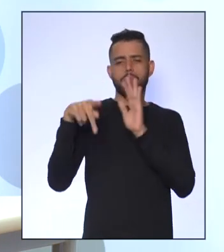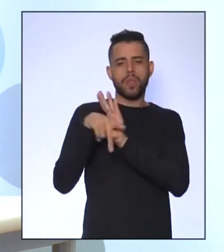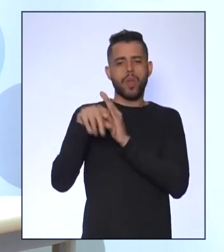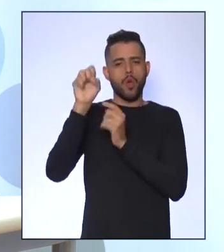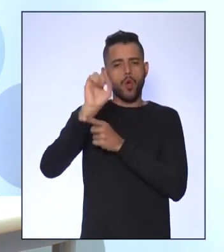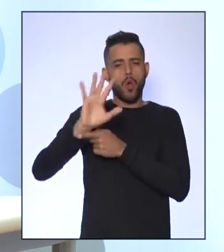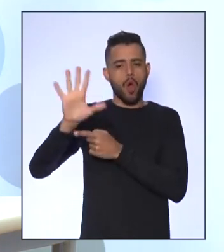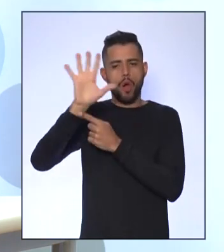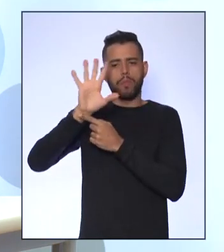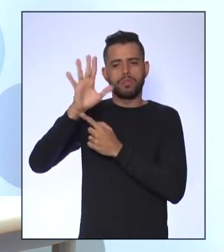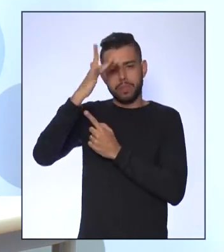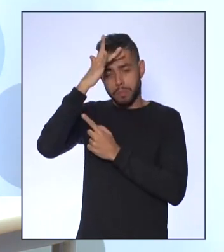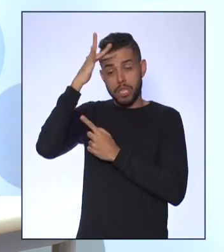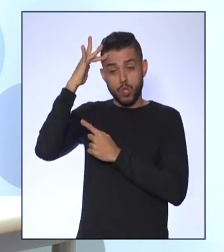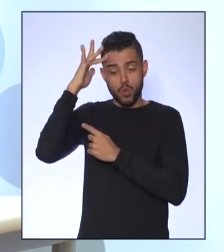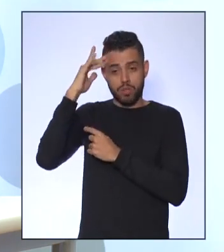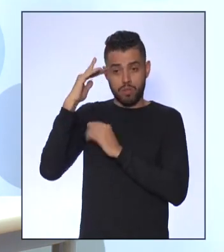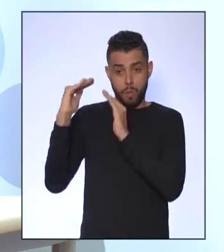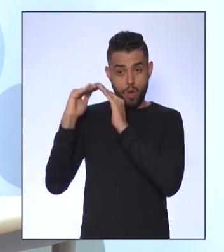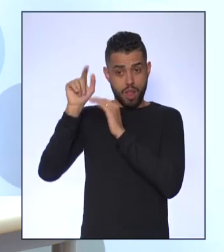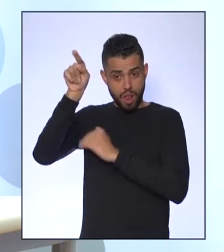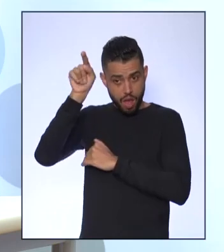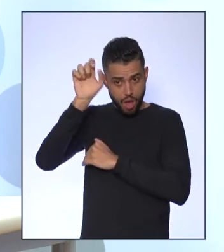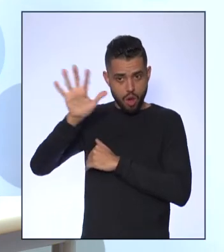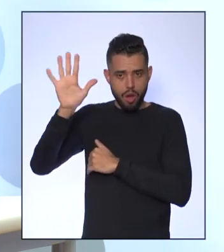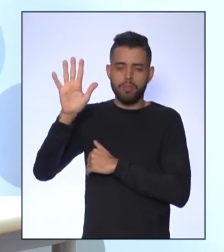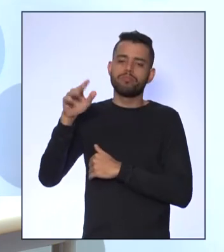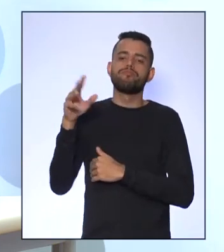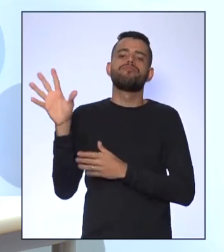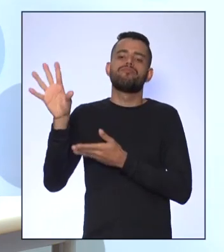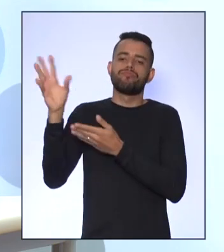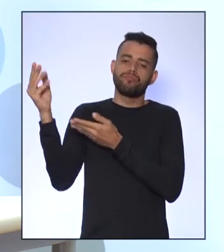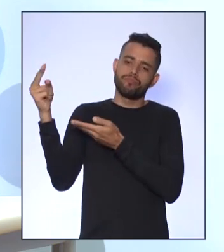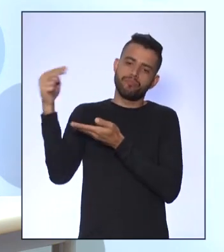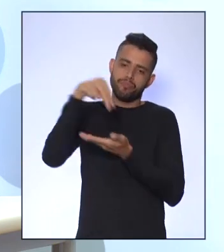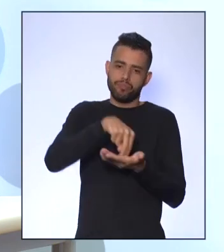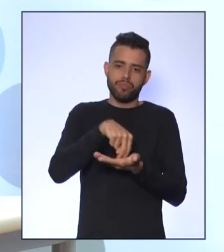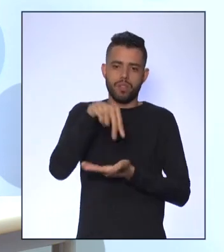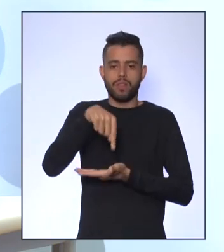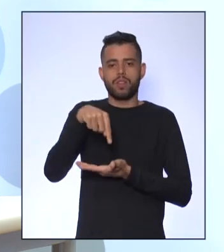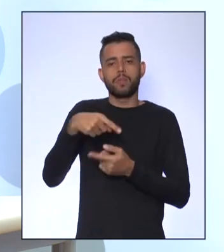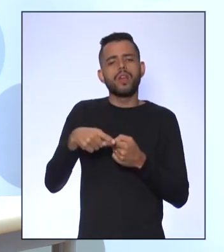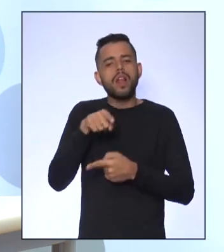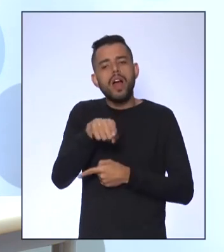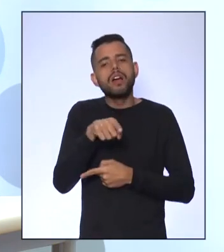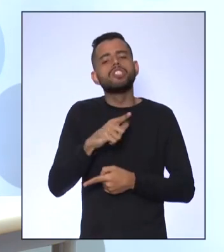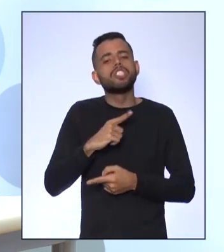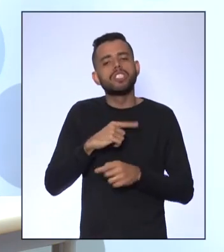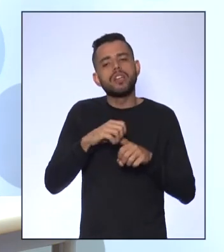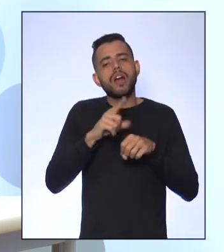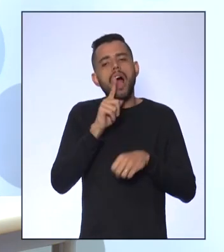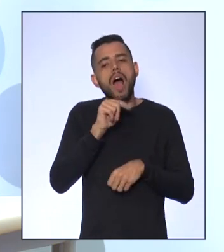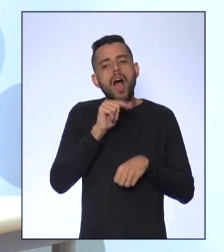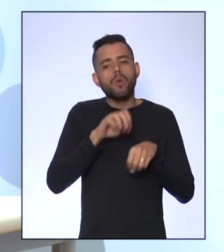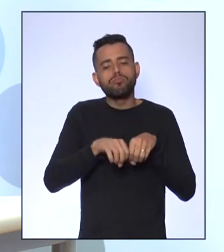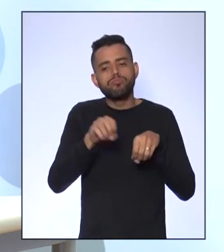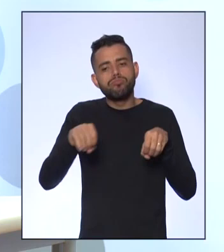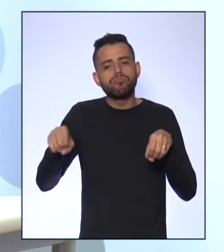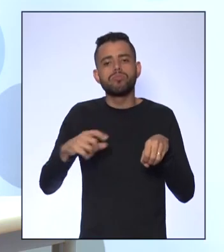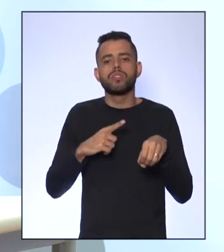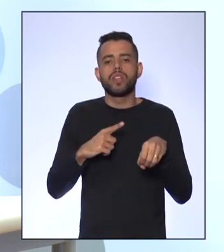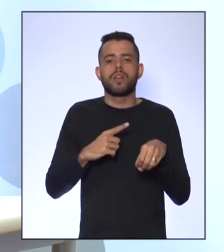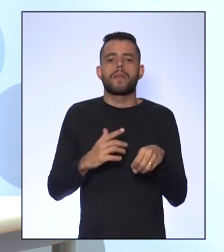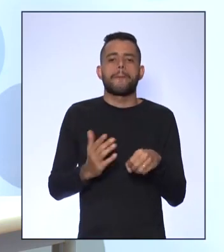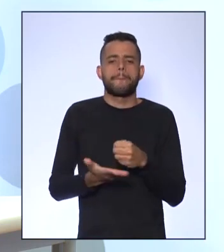você pode encontrar a Europa nesse bairro. Por quê? Porque já tinha um começo de saneamento básico, já tinha um pouco de água encanada. Lembrando